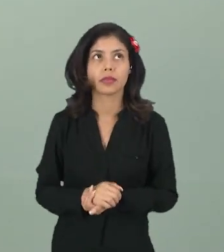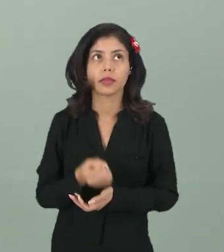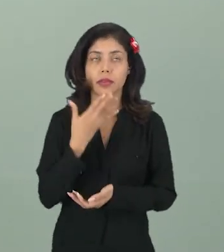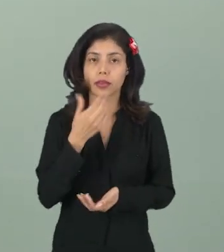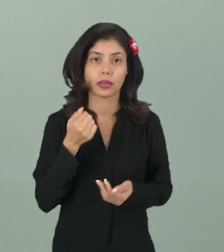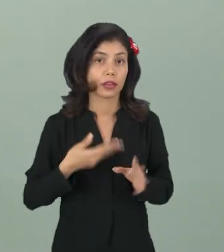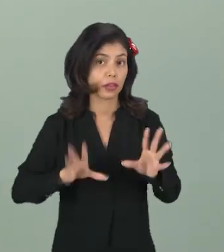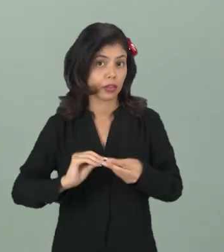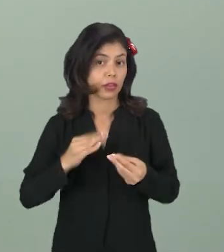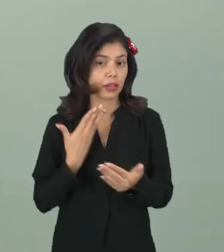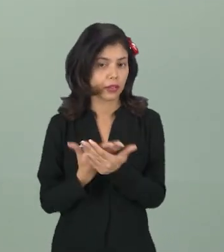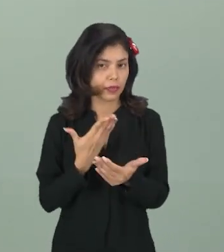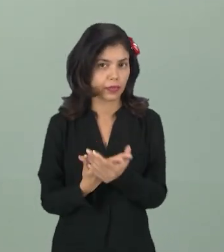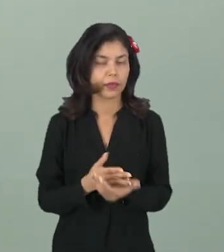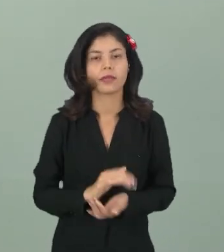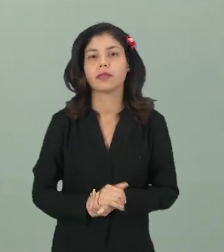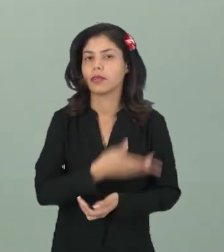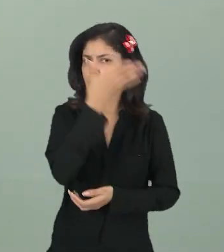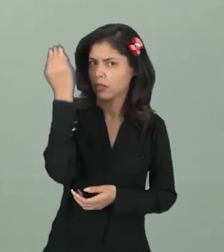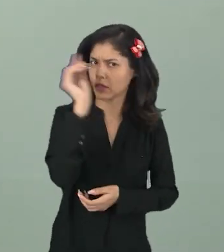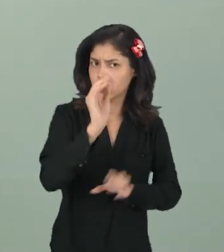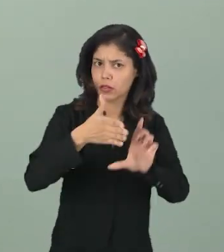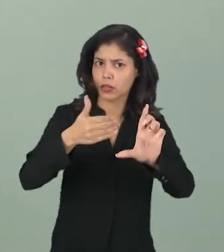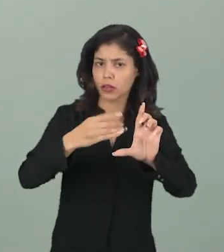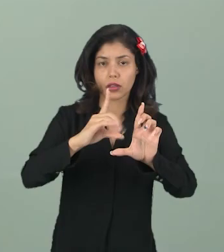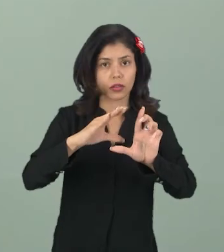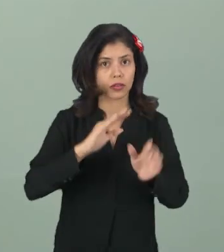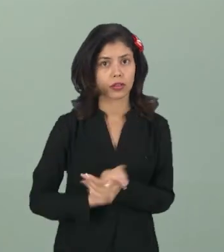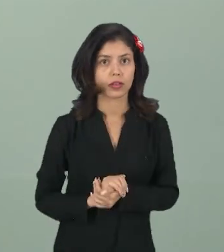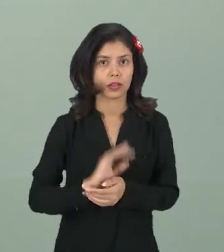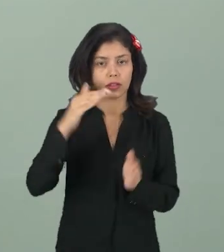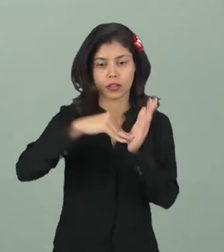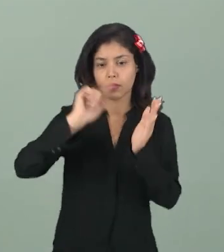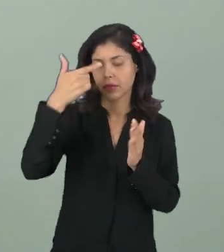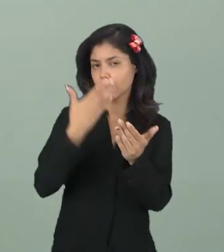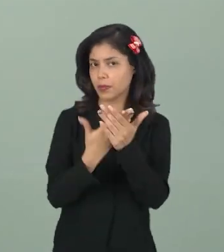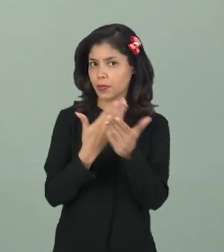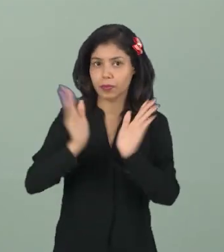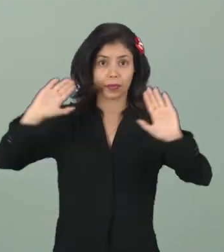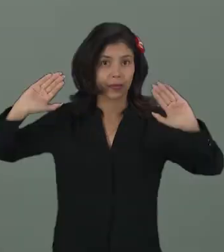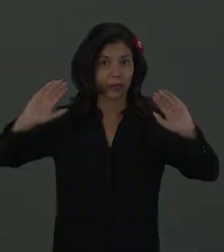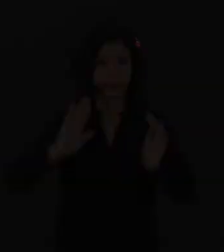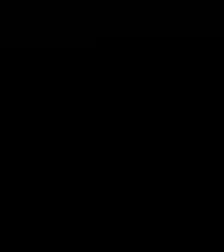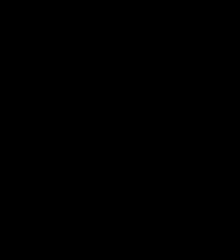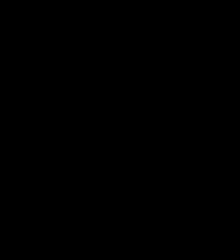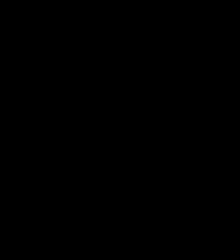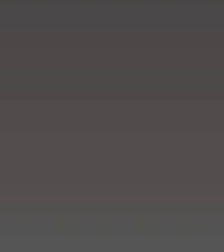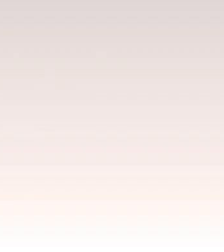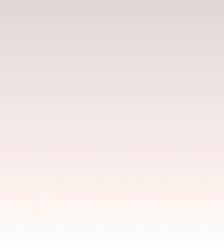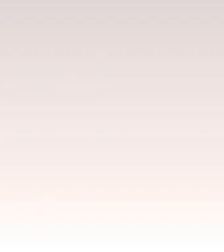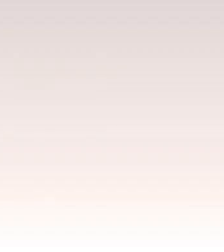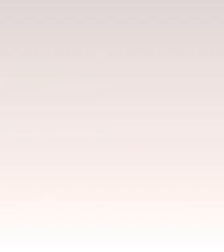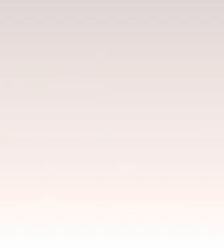tá bom fechamos aqui na sala tá ok não o medo e até a próxima a opção